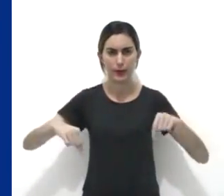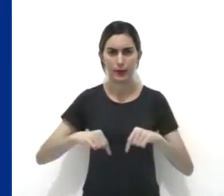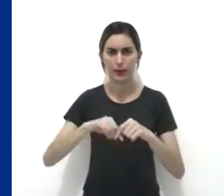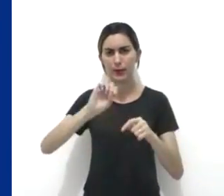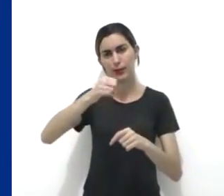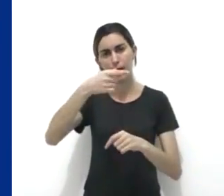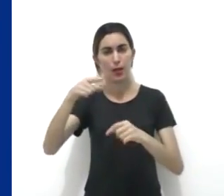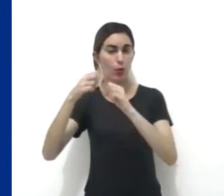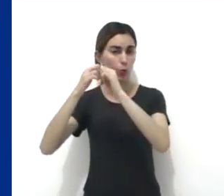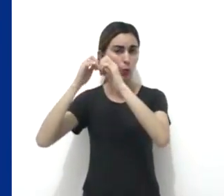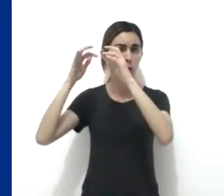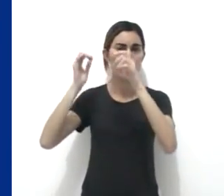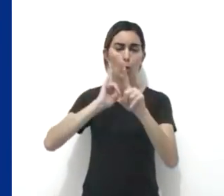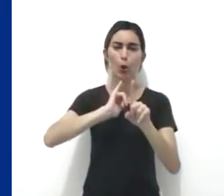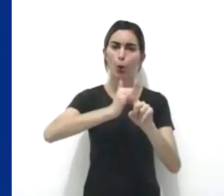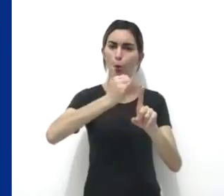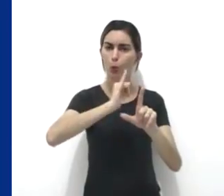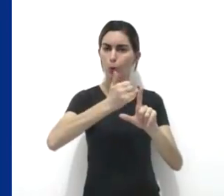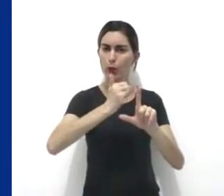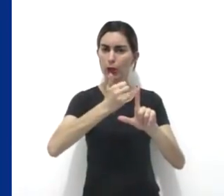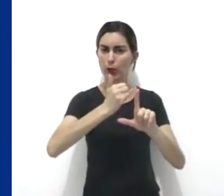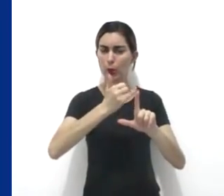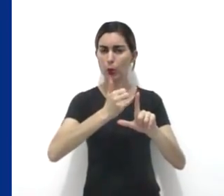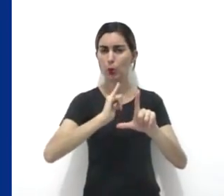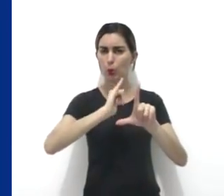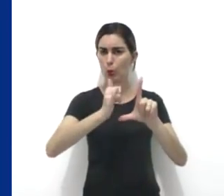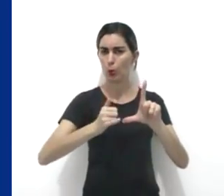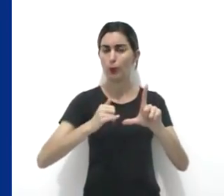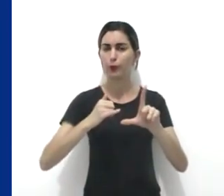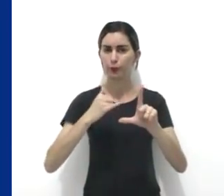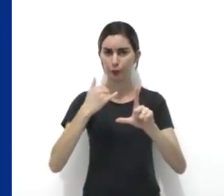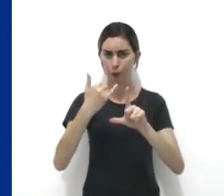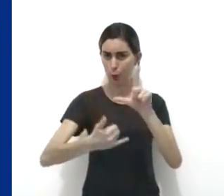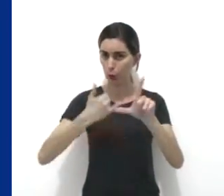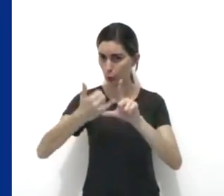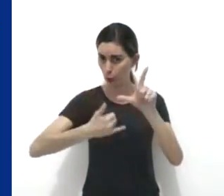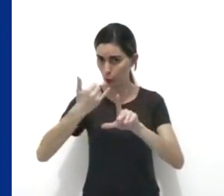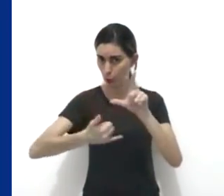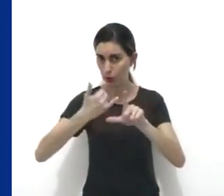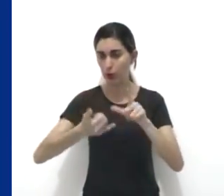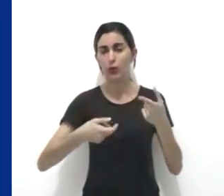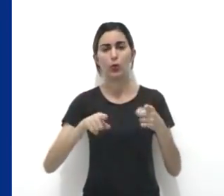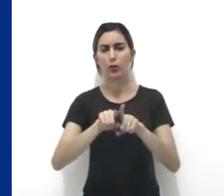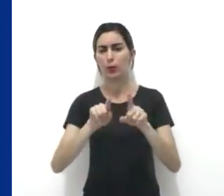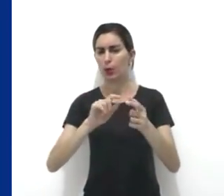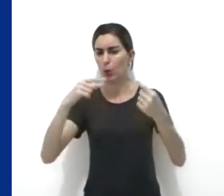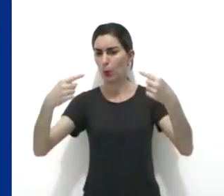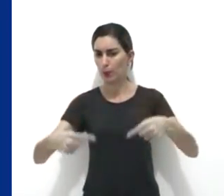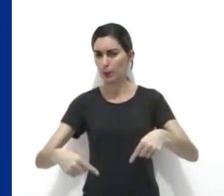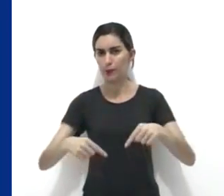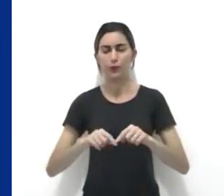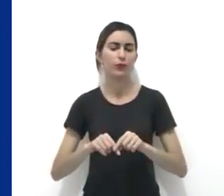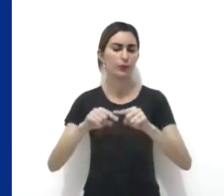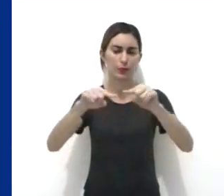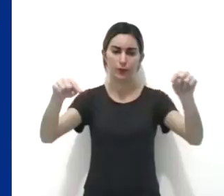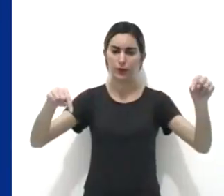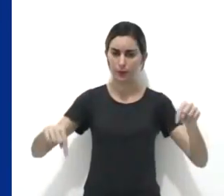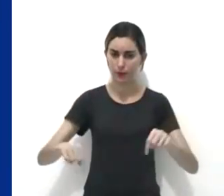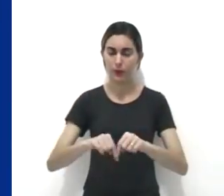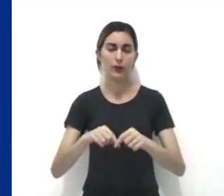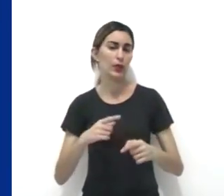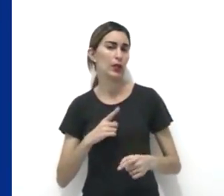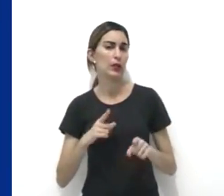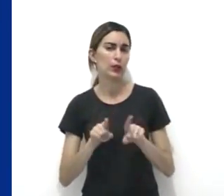um caráter lúdico e, por vezes, competitivo, realizado, na maioria das vezes, em locais fechados.